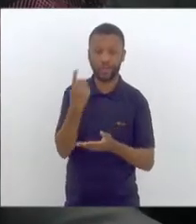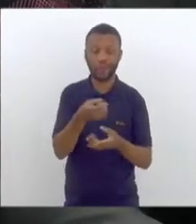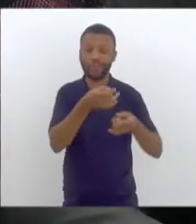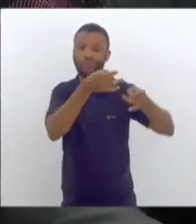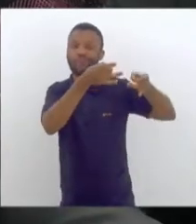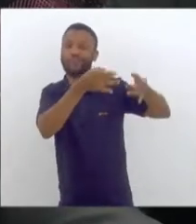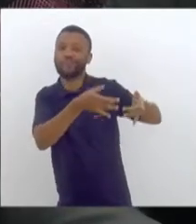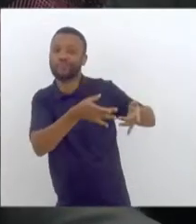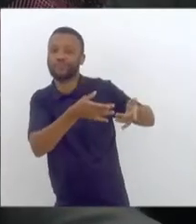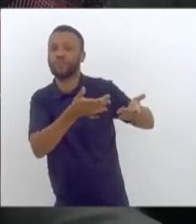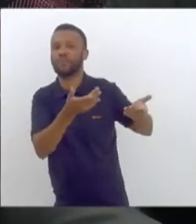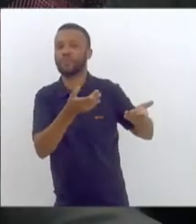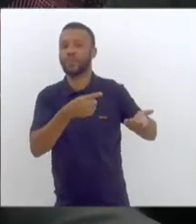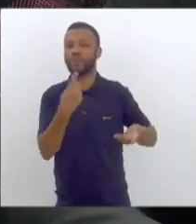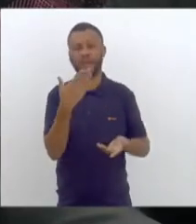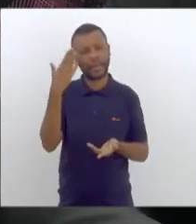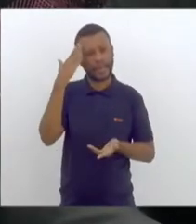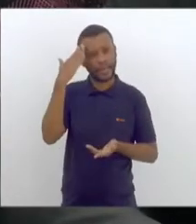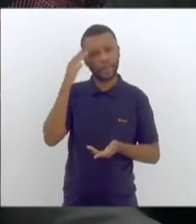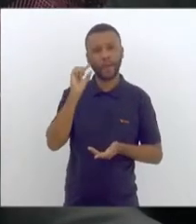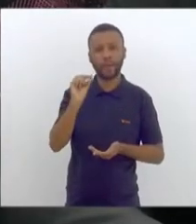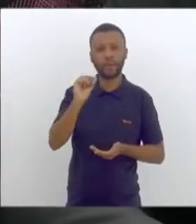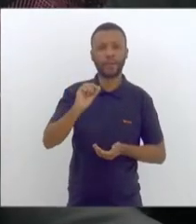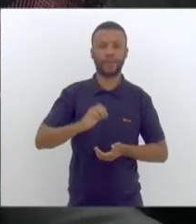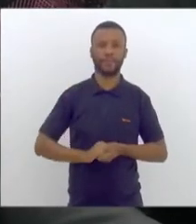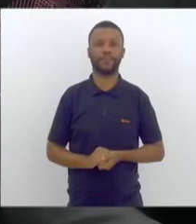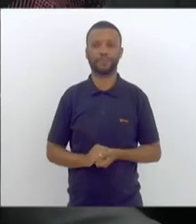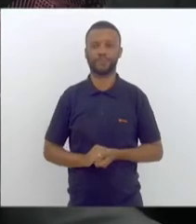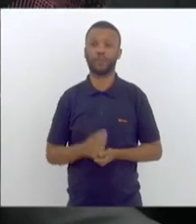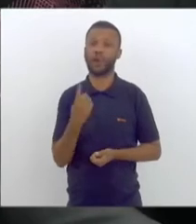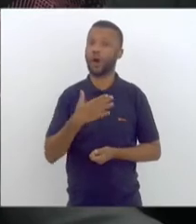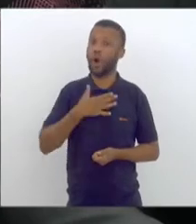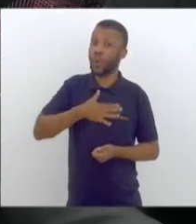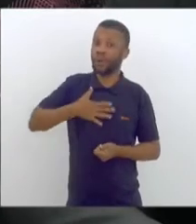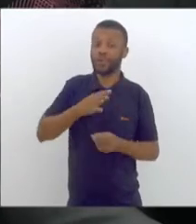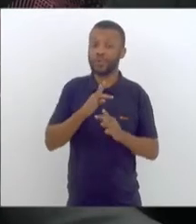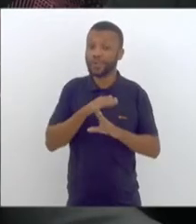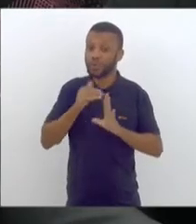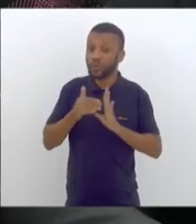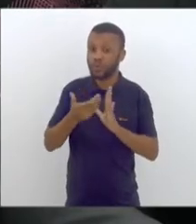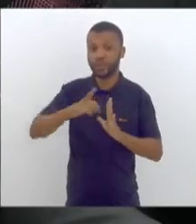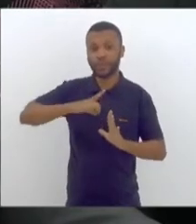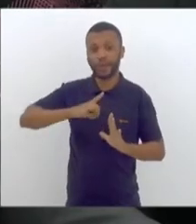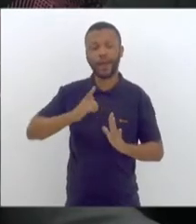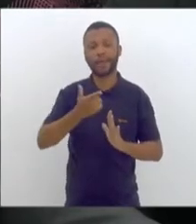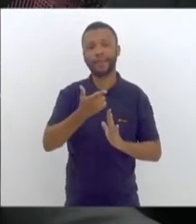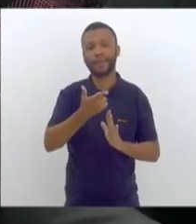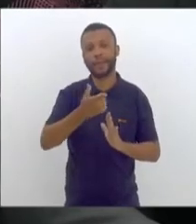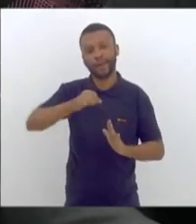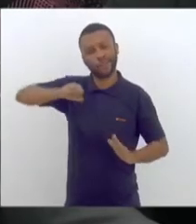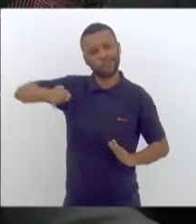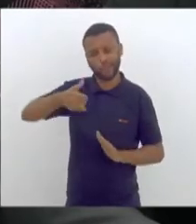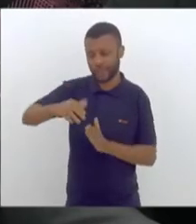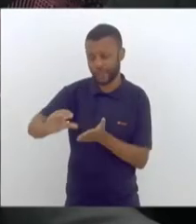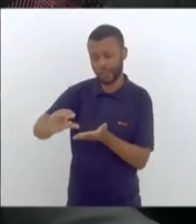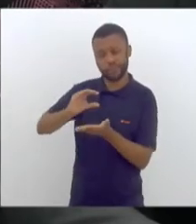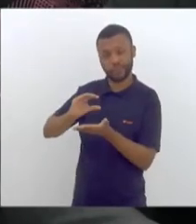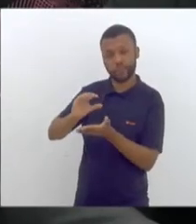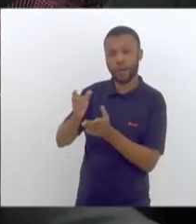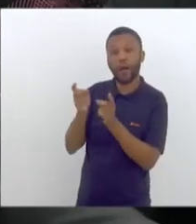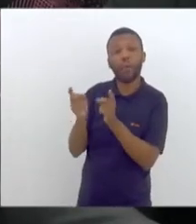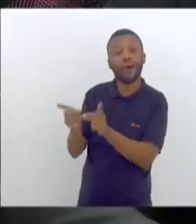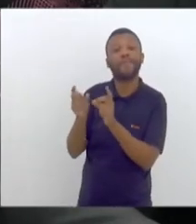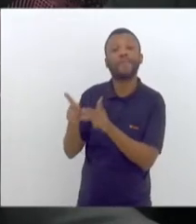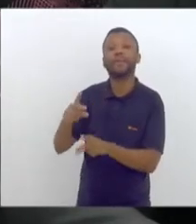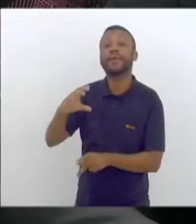embora a gente gostaria que todo ano tivesse uma receita da Sedan né que é bom mas a